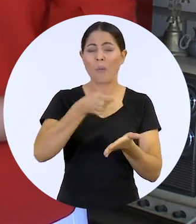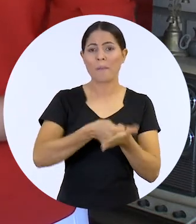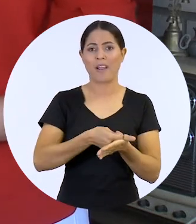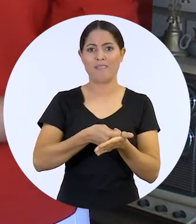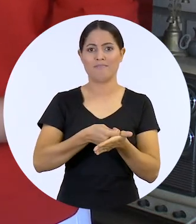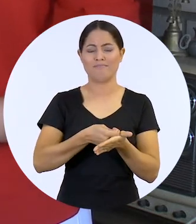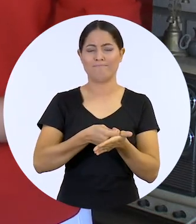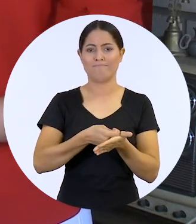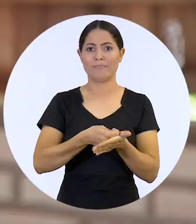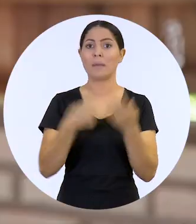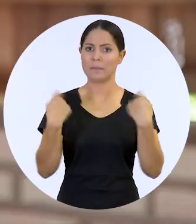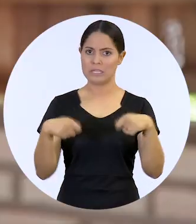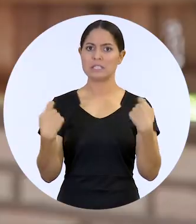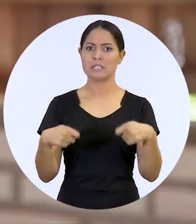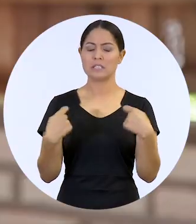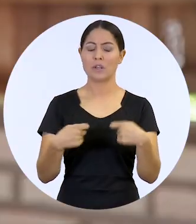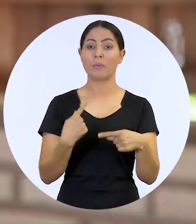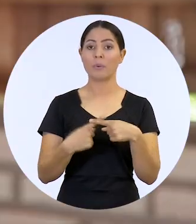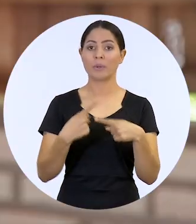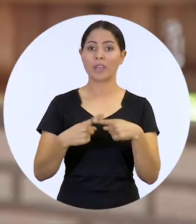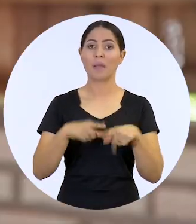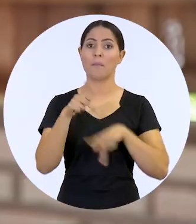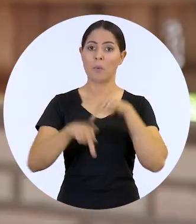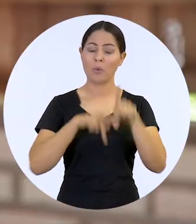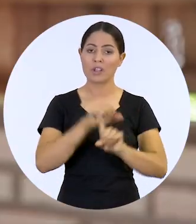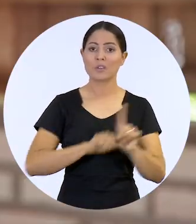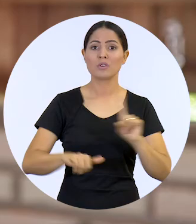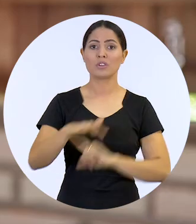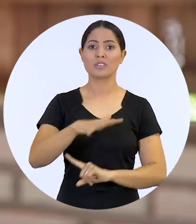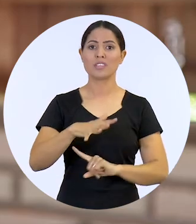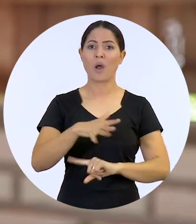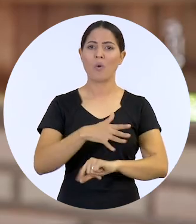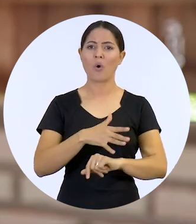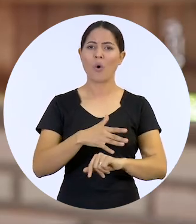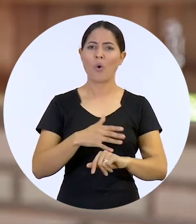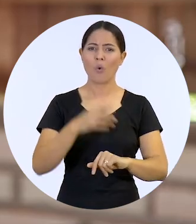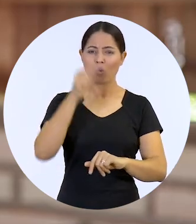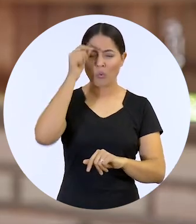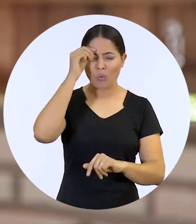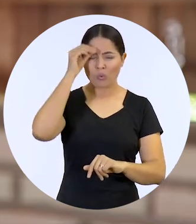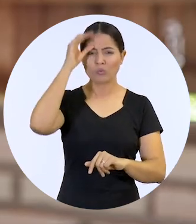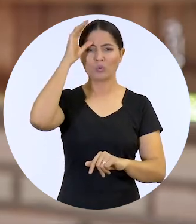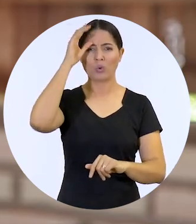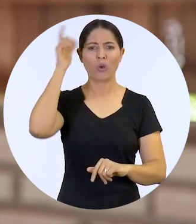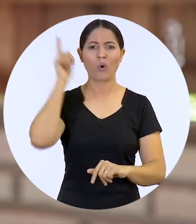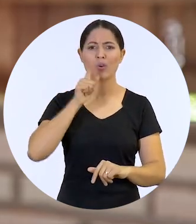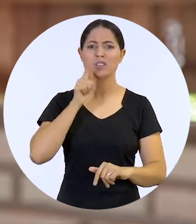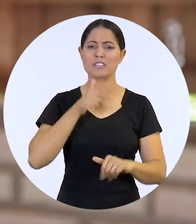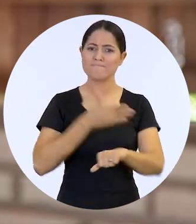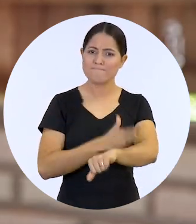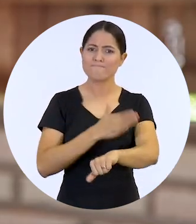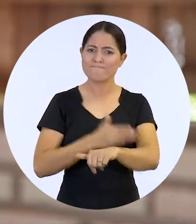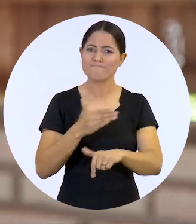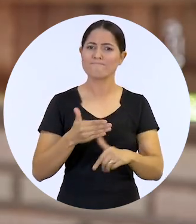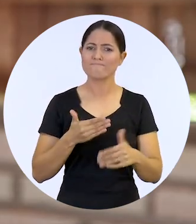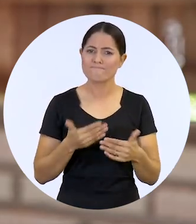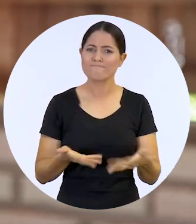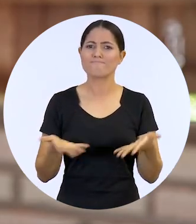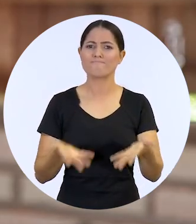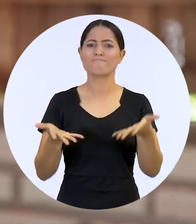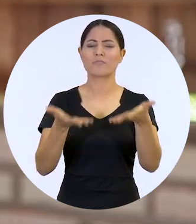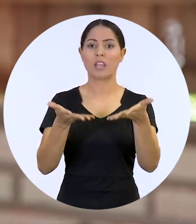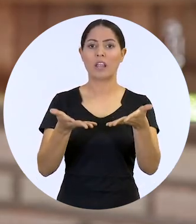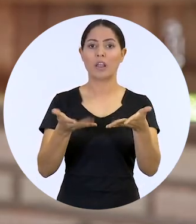que a sociedade veja como uma necessidade de exercitar essa cultura, esse envolvimento com o idoso, porque